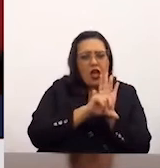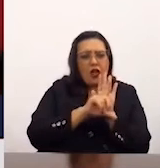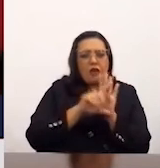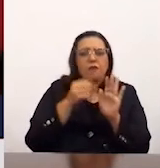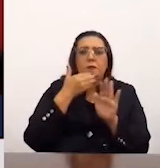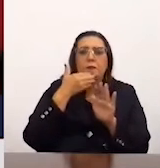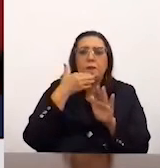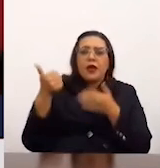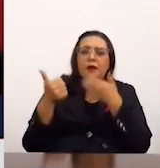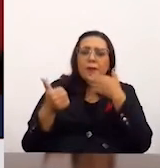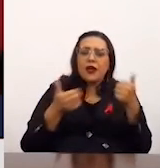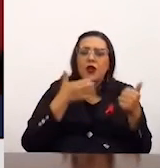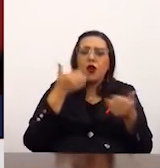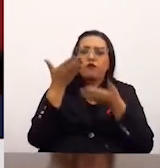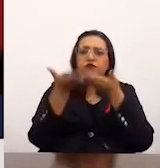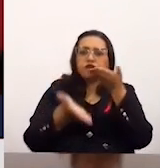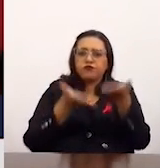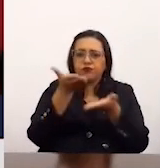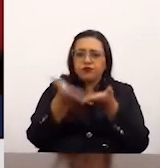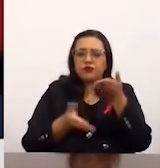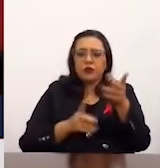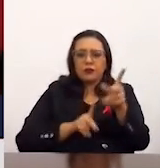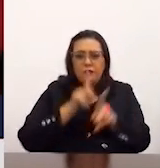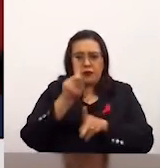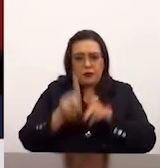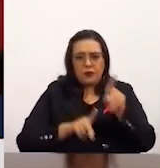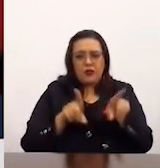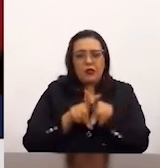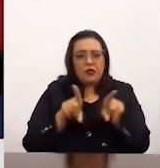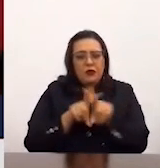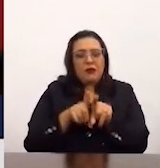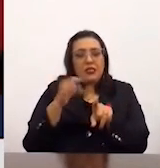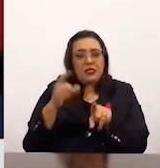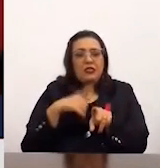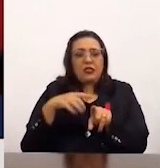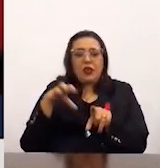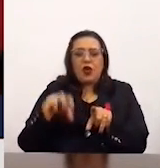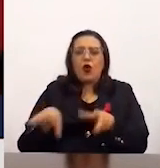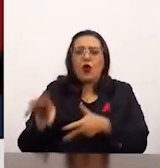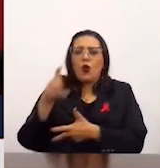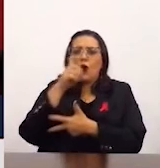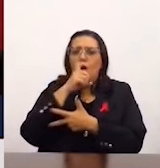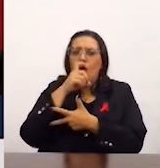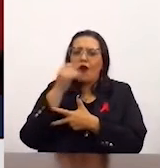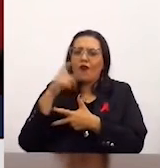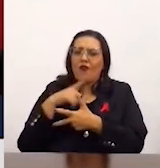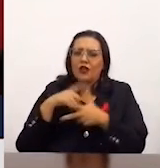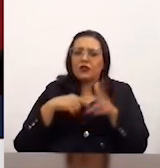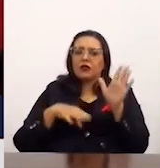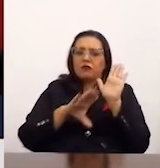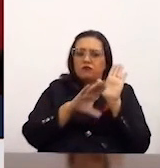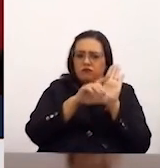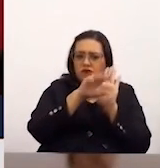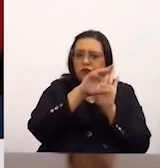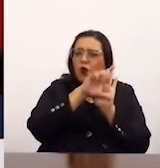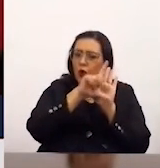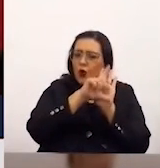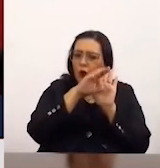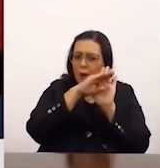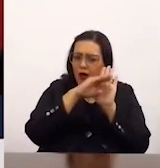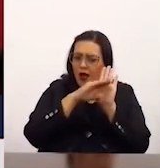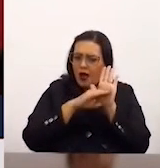dar melhores condições de vida à população e dar condição também do executivo, de ter uma legislação moderna,